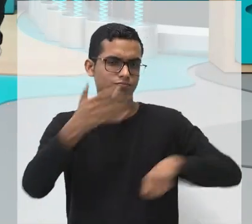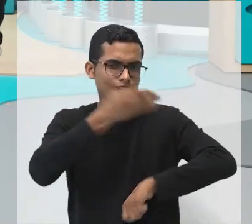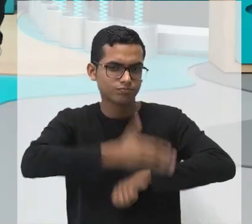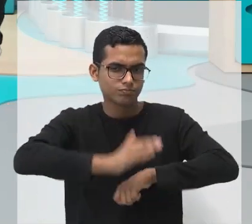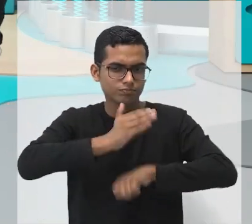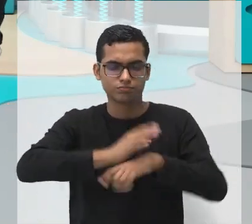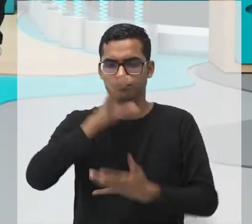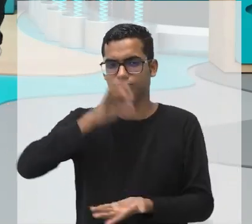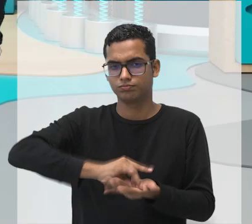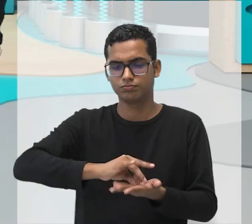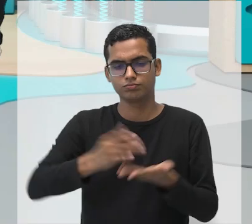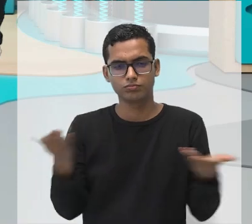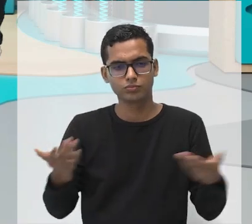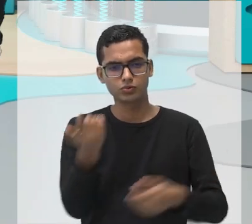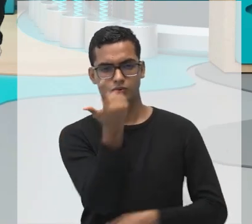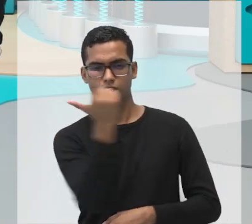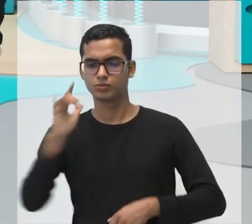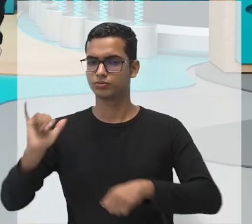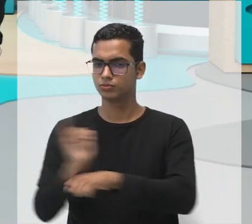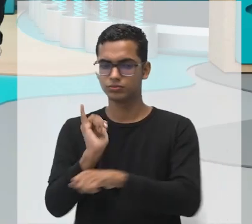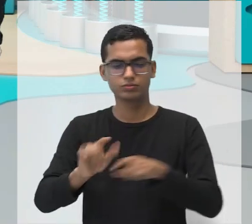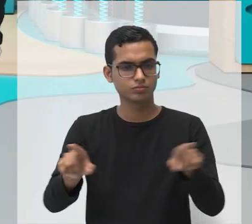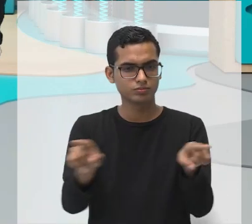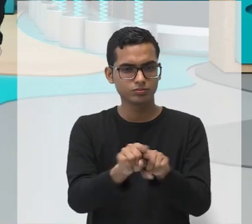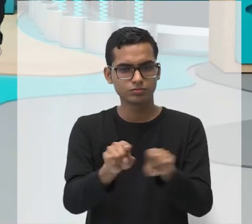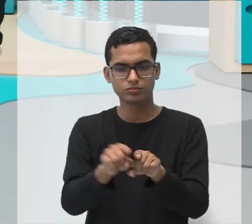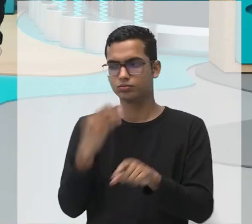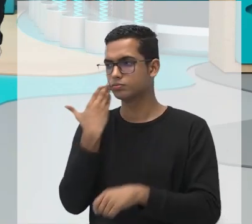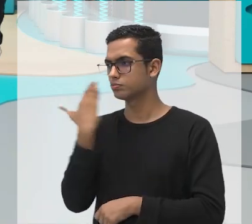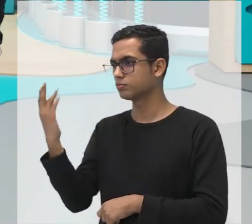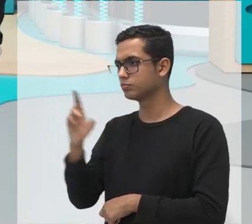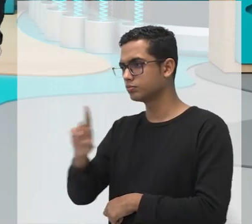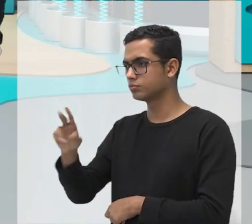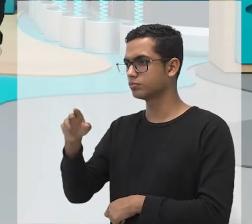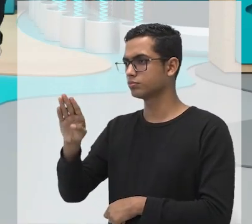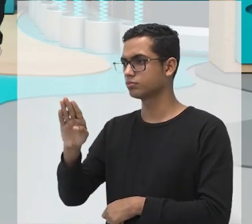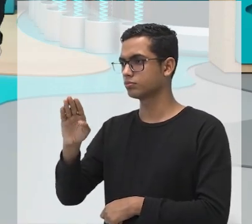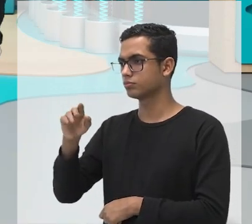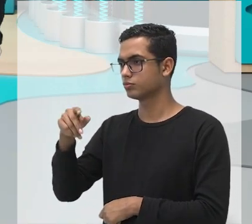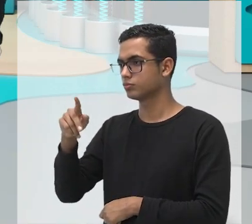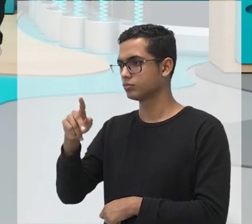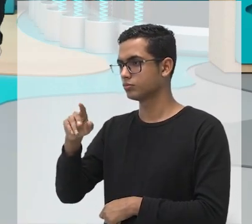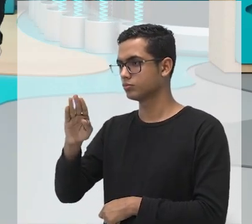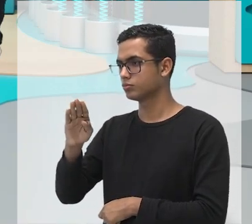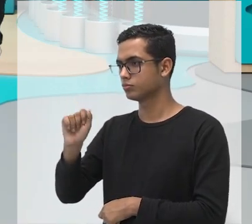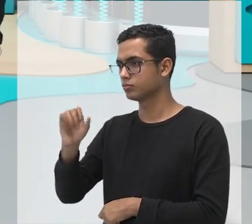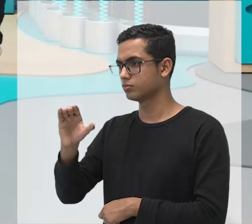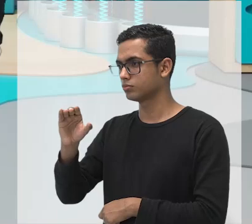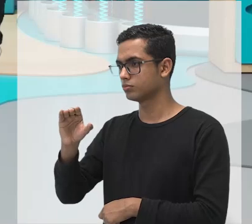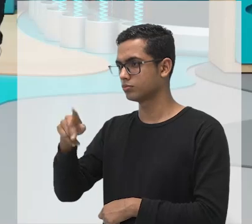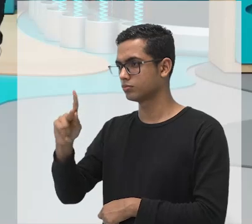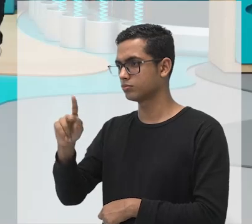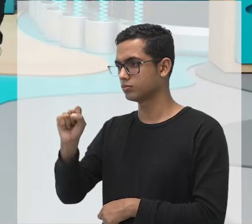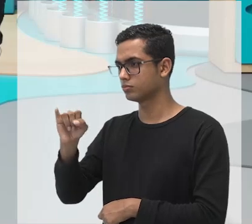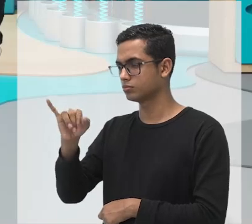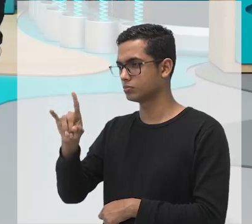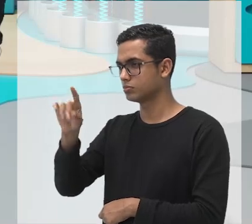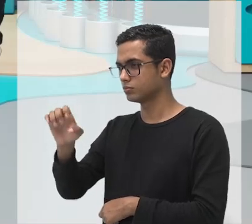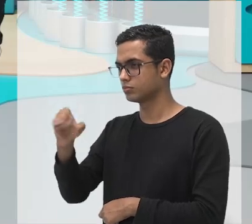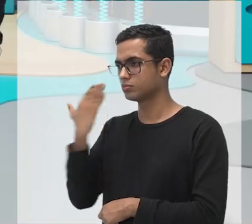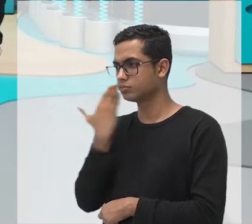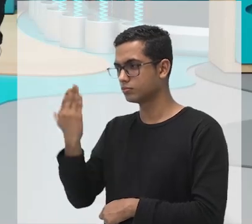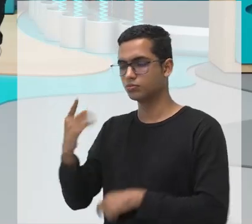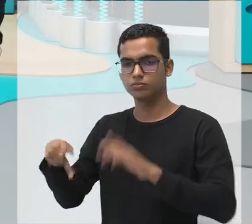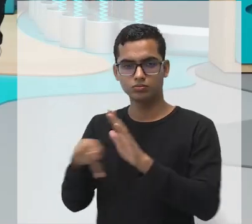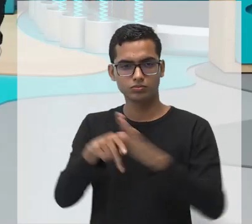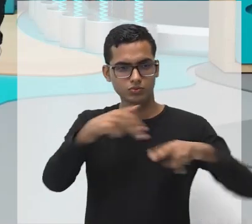treino. Próxima manobra é o backside. O backside consiste no giro do